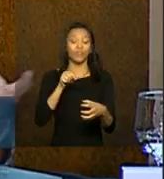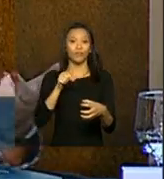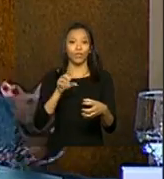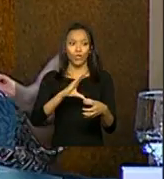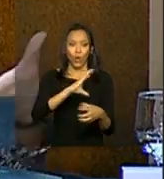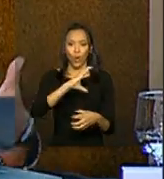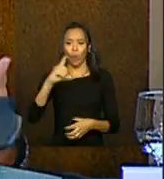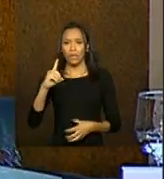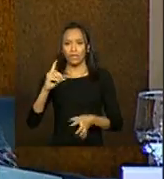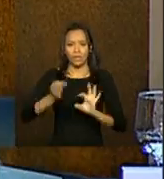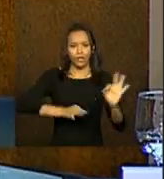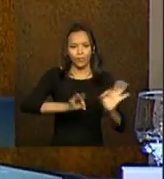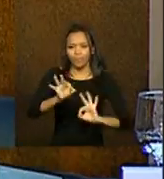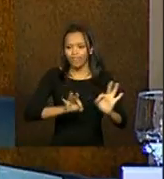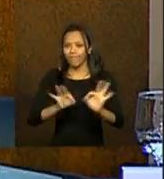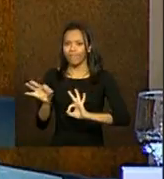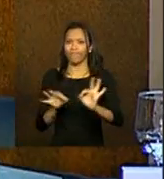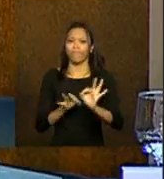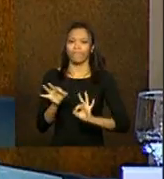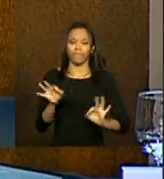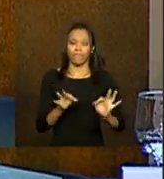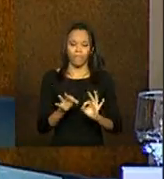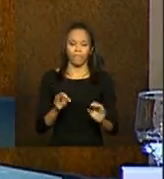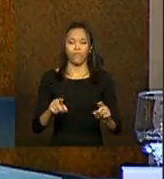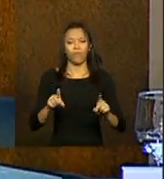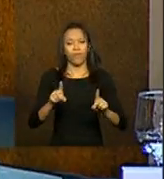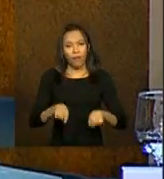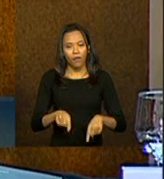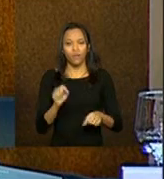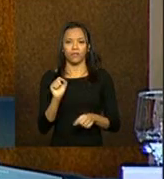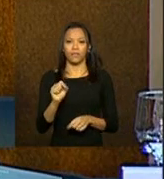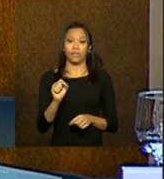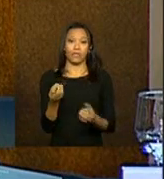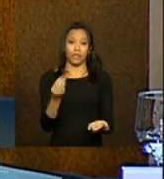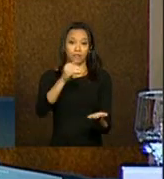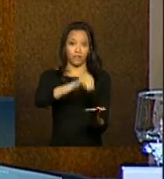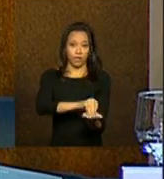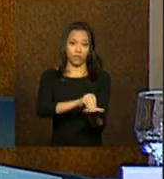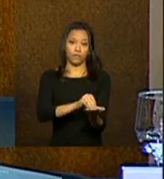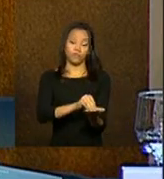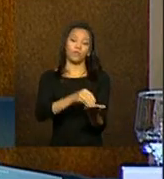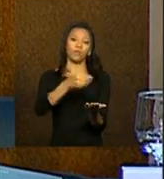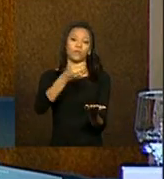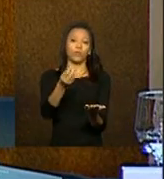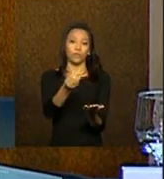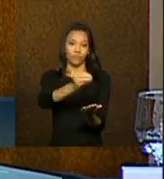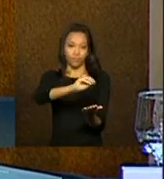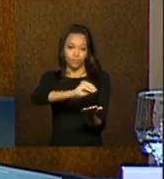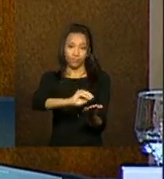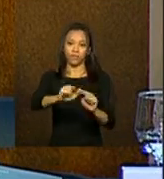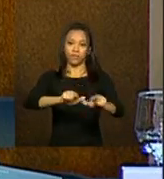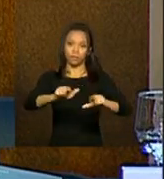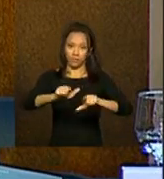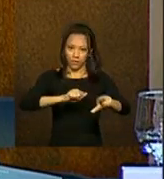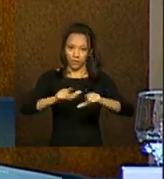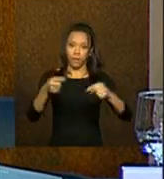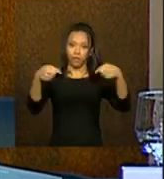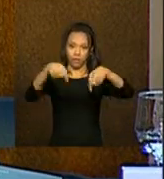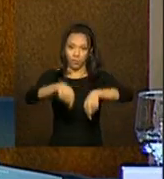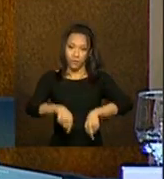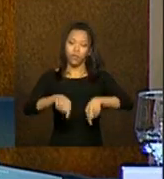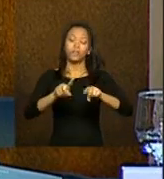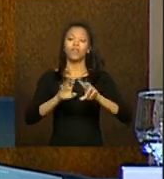coordenado e de ser monitorado eh com no topo da agenda dessa eh do Fórum Interconselhos.